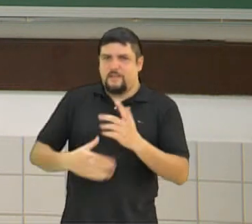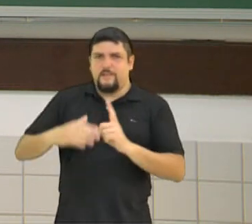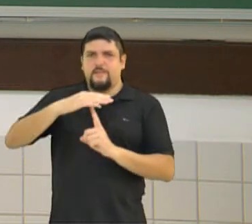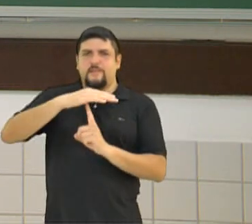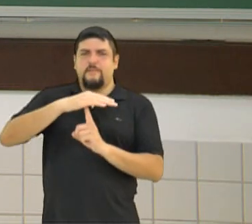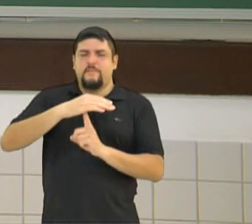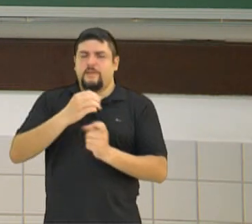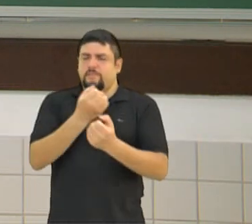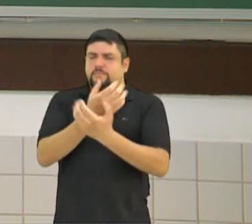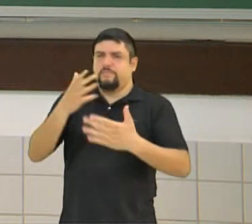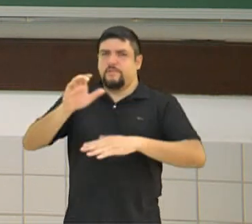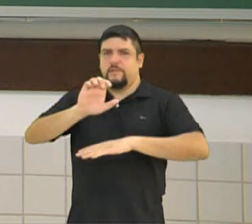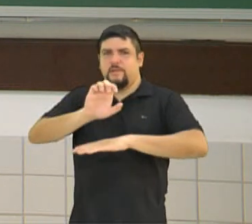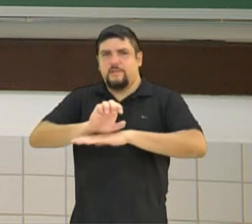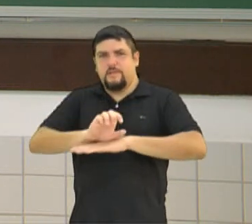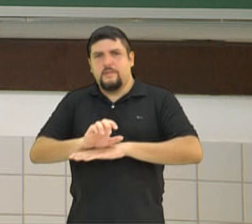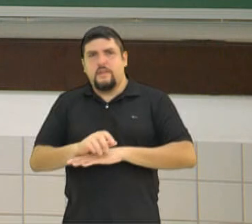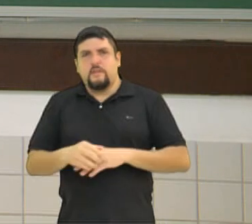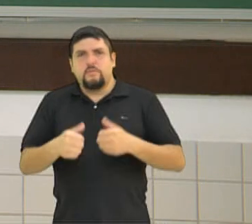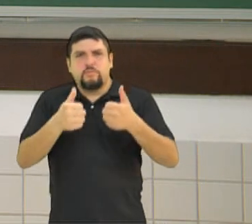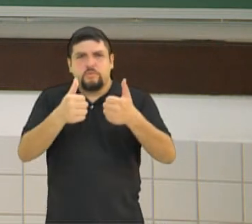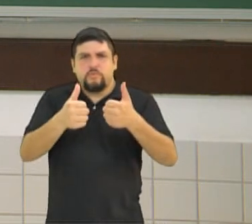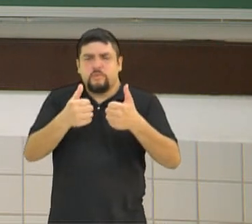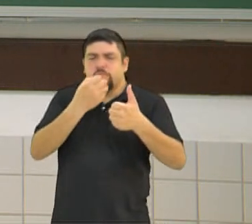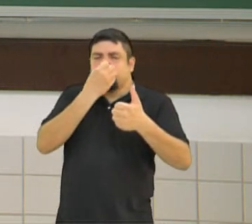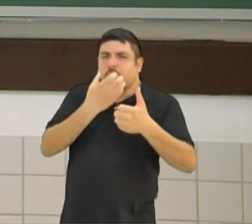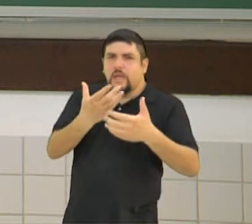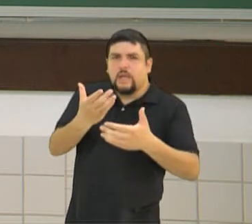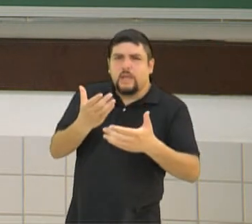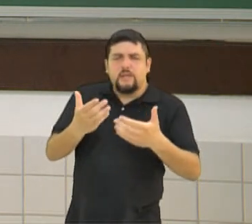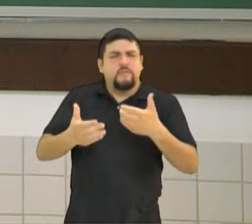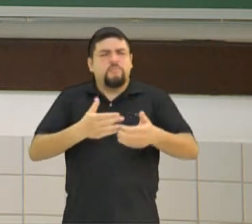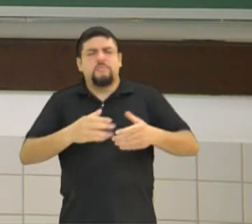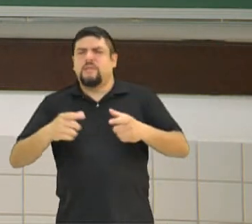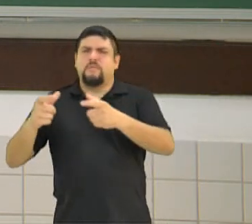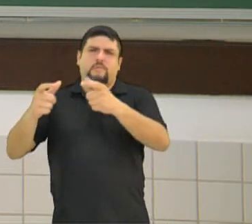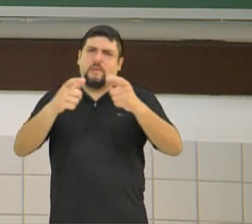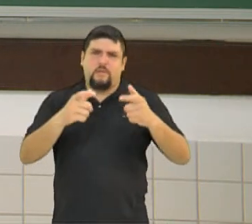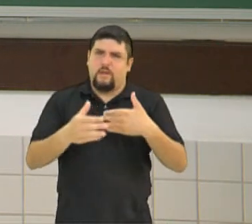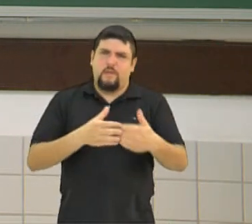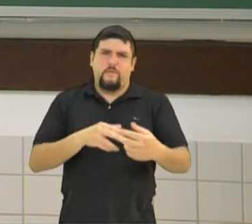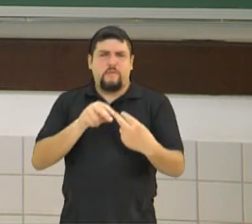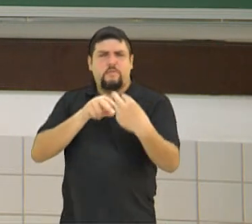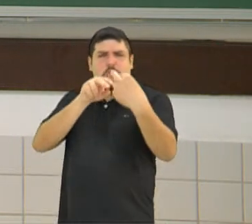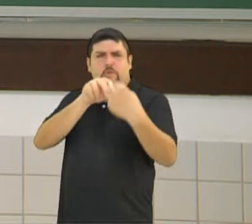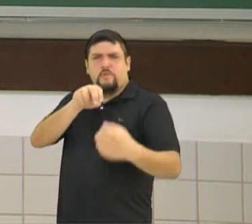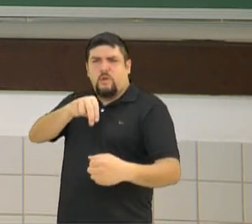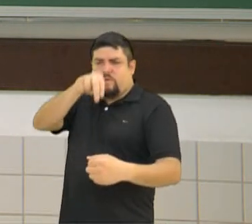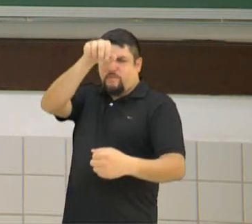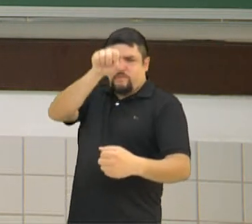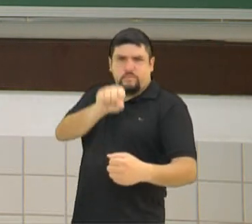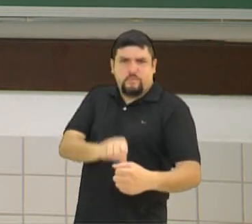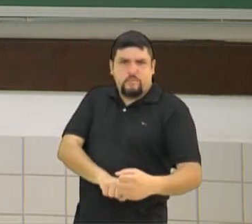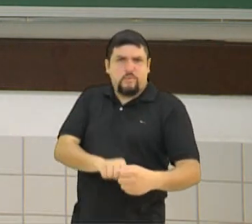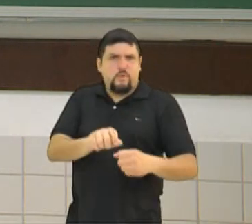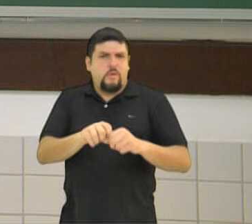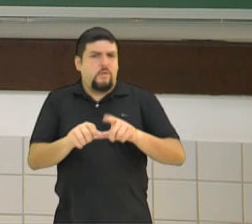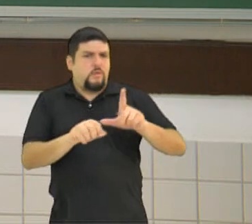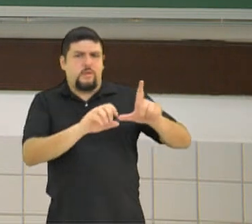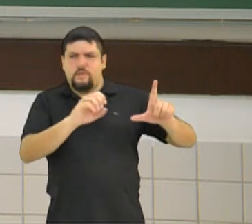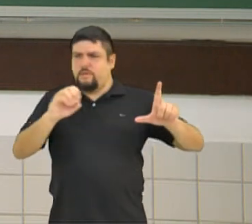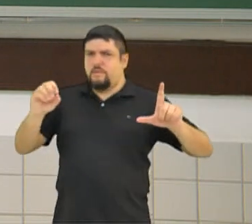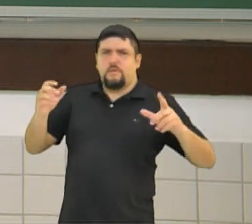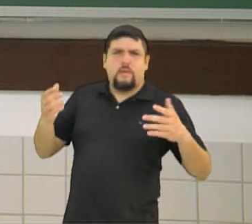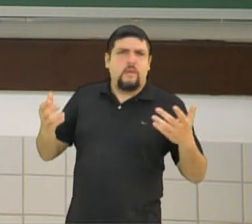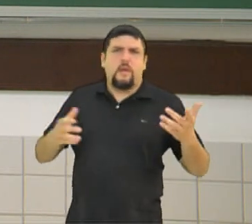todo o estado, para toda a região. Tudo certo com você, onde quer que você esteja assistindo, de norte a sul, de oeste a leste,